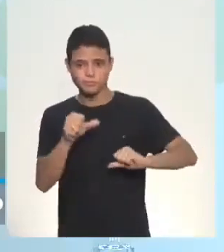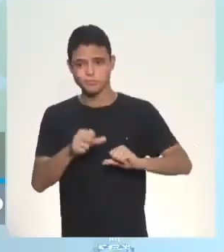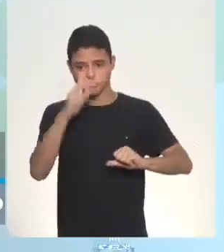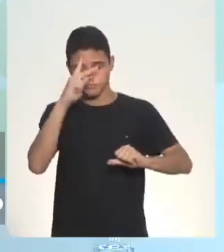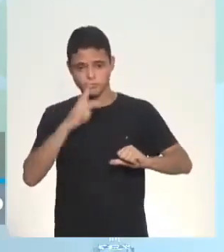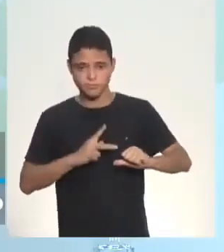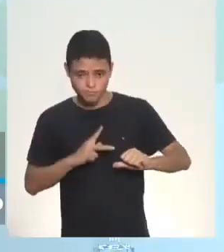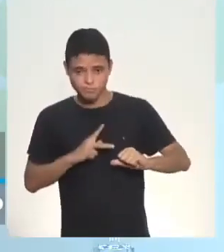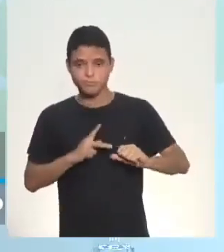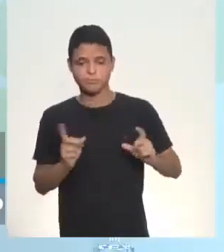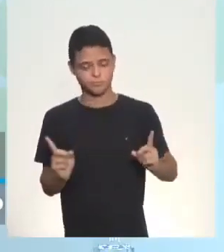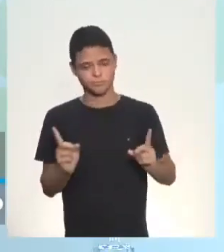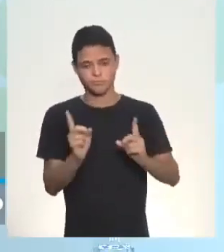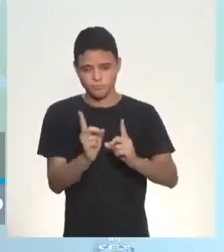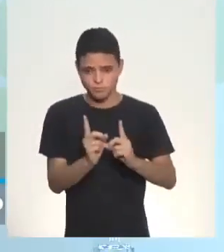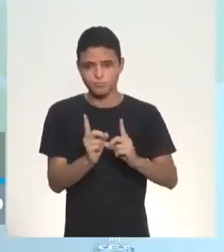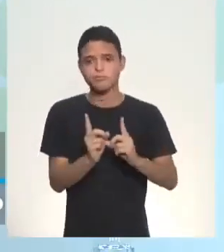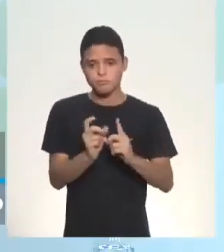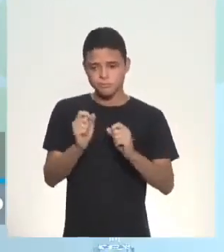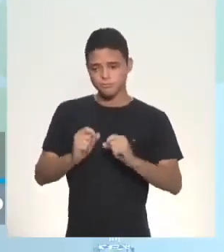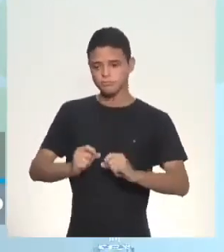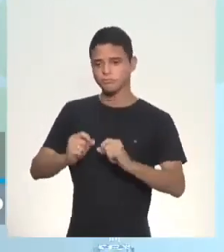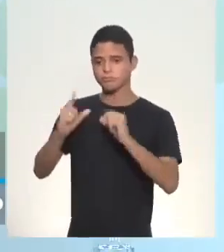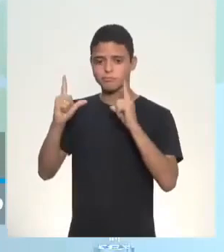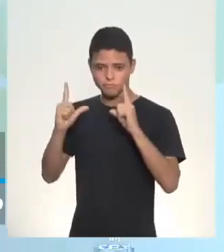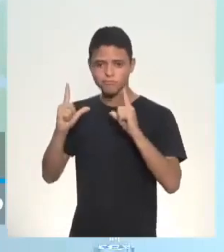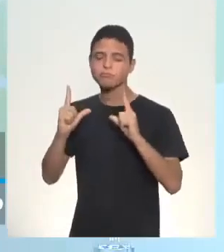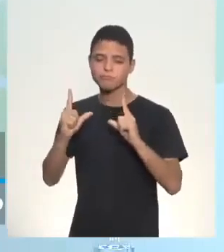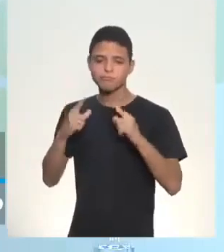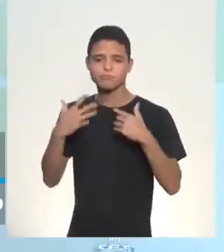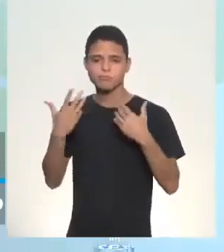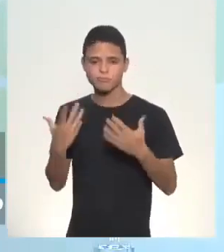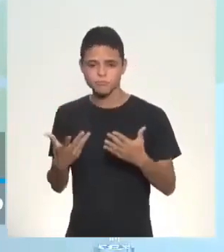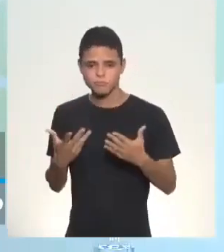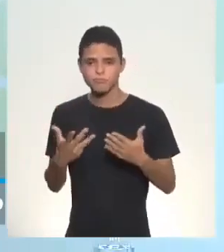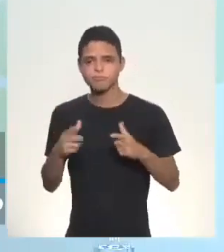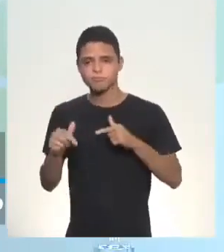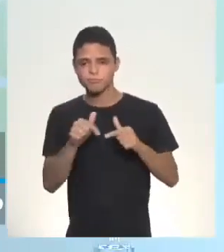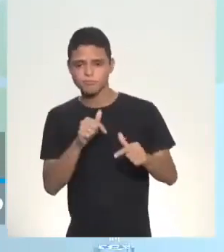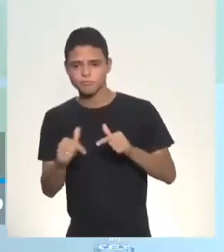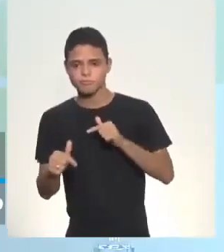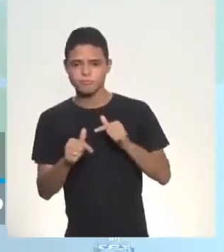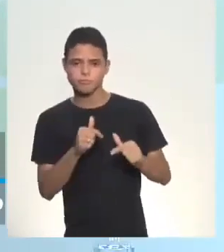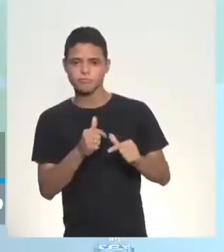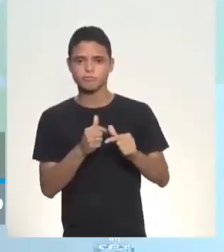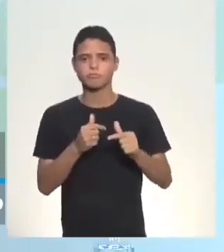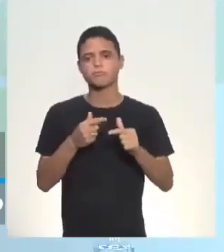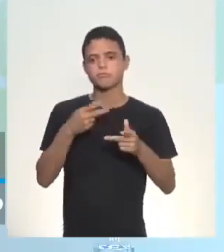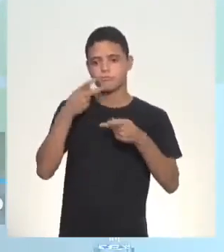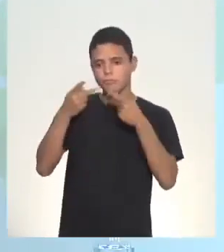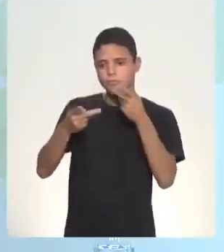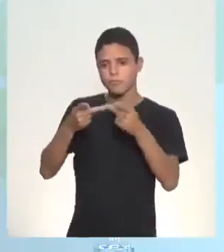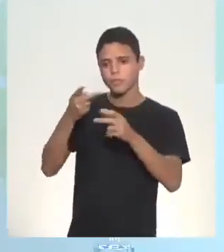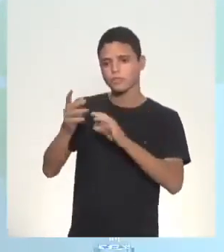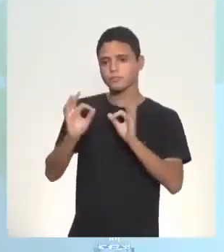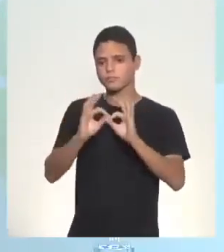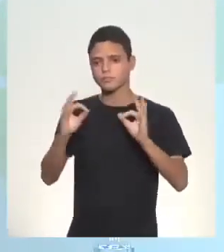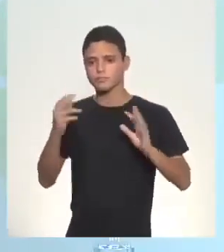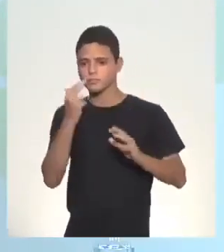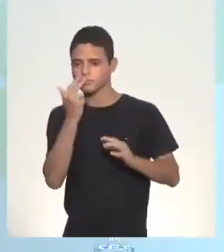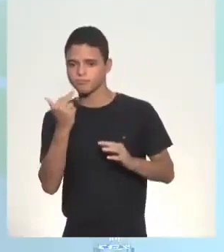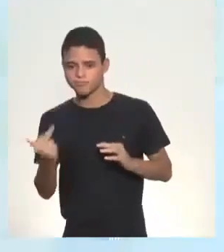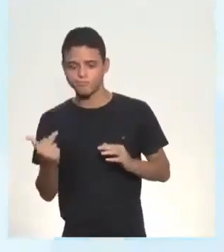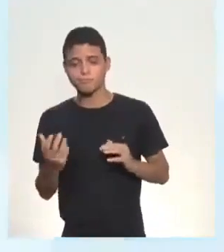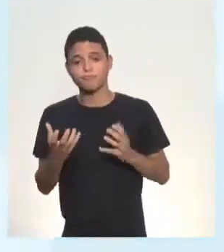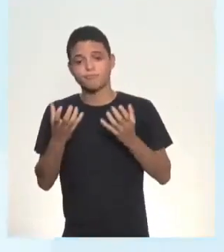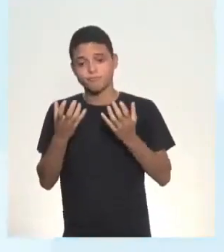o que chama atenção, é o que ressalta aos nossos olhos, né? Então, só trabalhando com vocês a linguagem, agora no finzinho dessa aula, estou com dor no coração, que queria